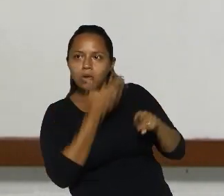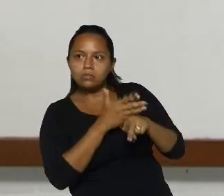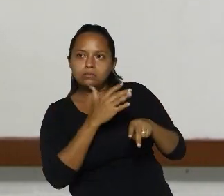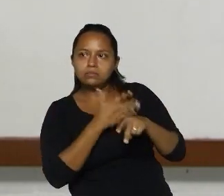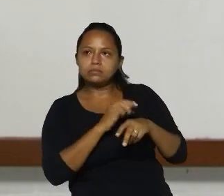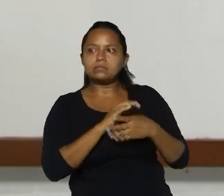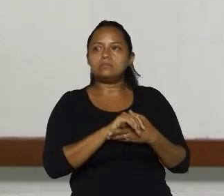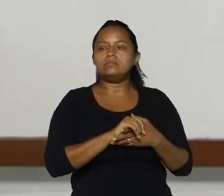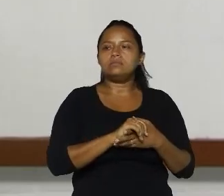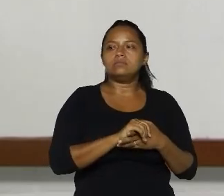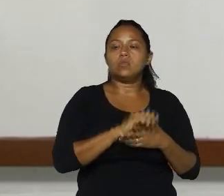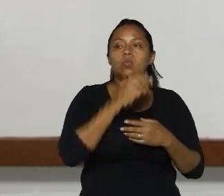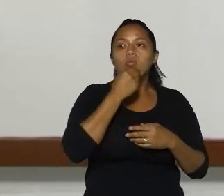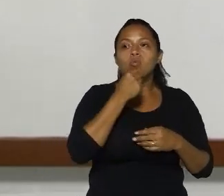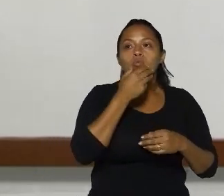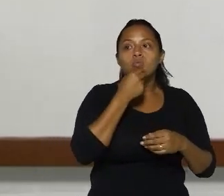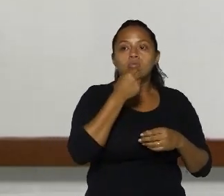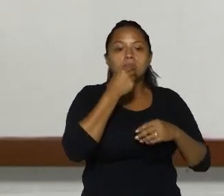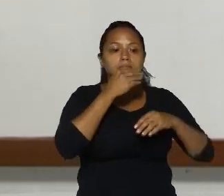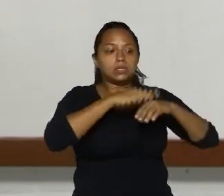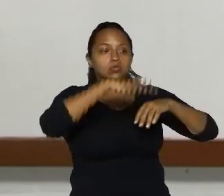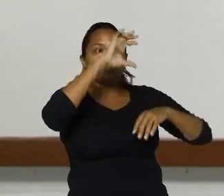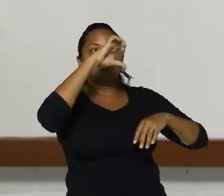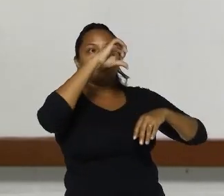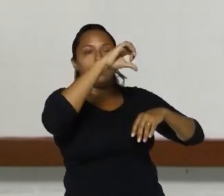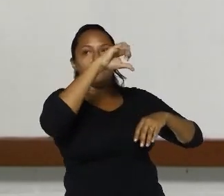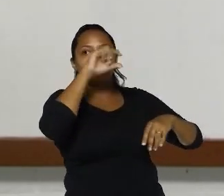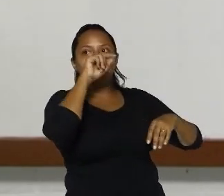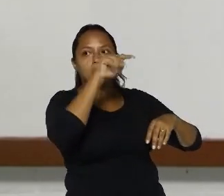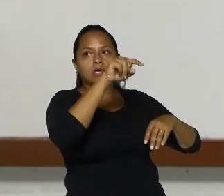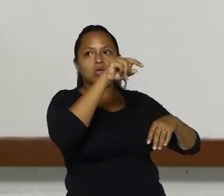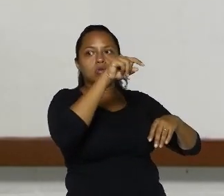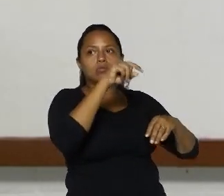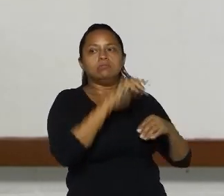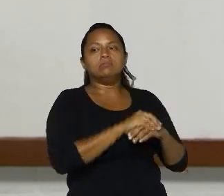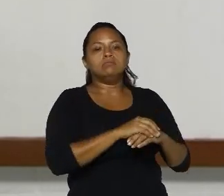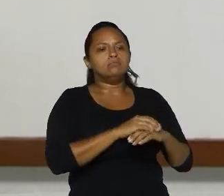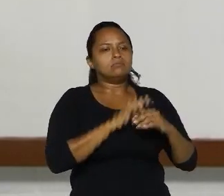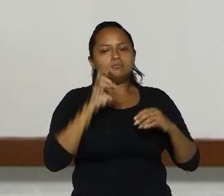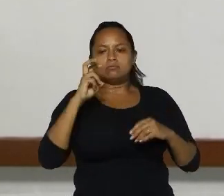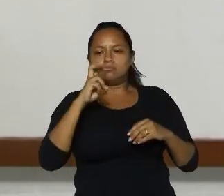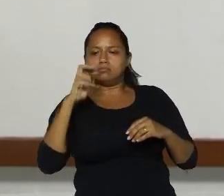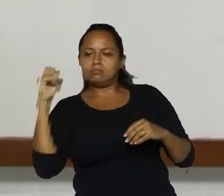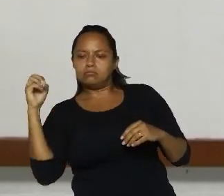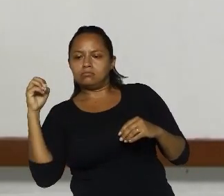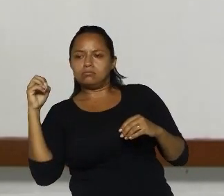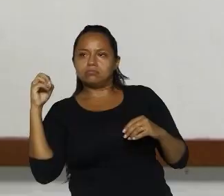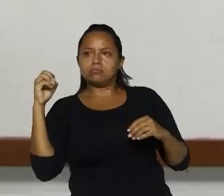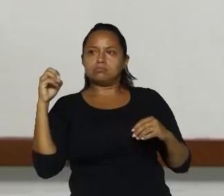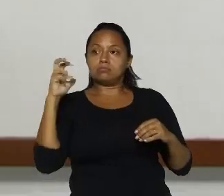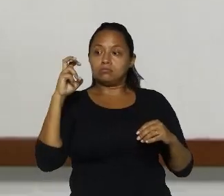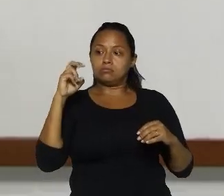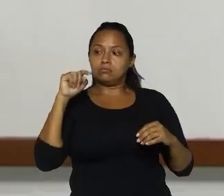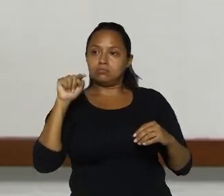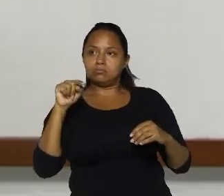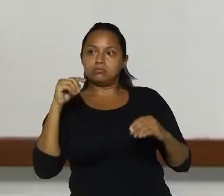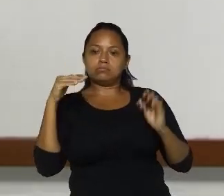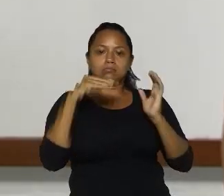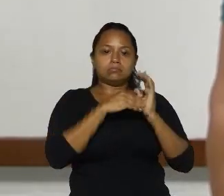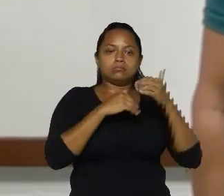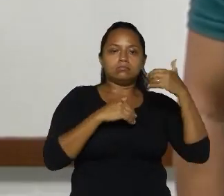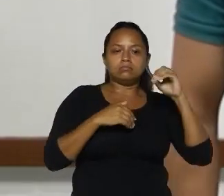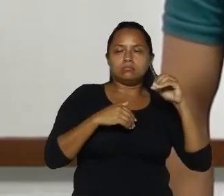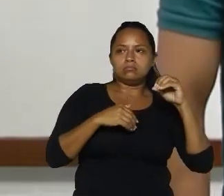9.000 glóbulos brancos por cada milímetro cúbico. O valor de referência fica entre 5.000 a 10. Se ele